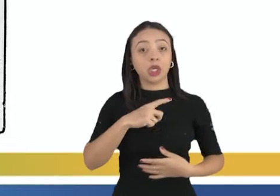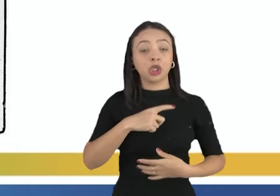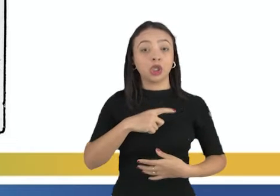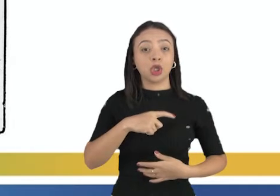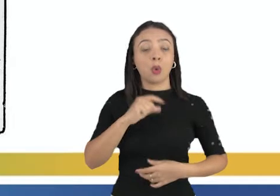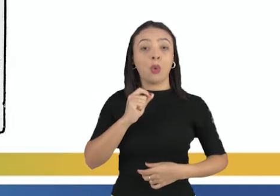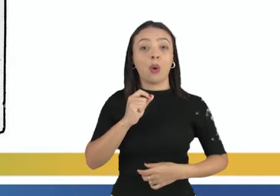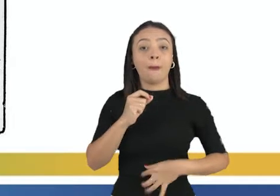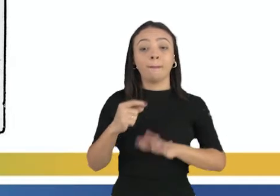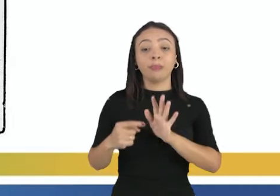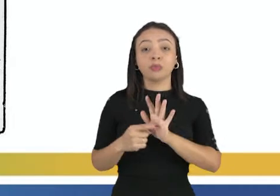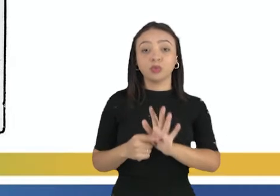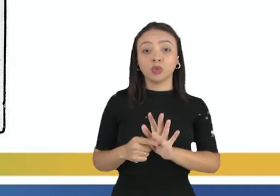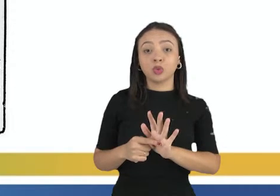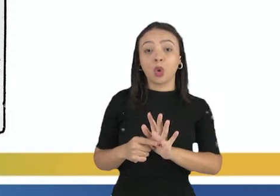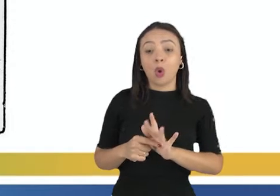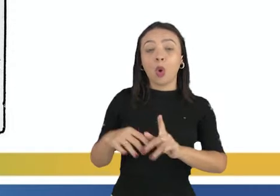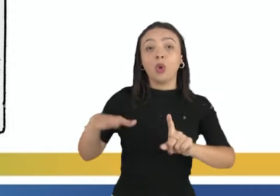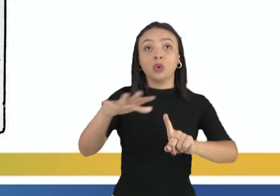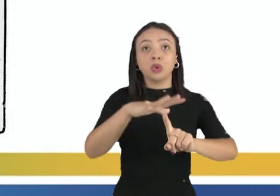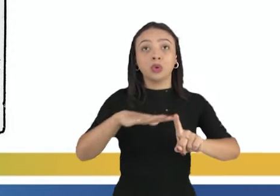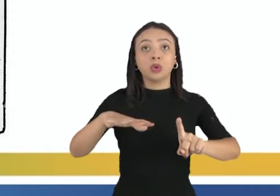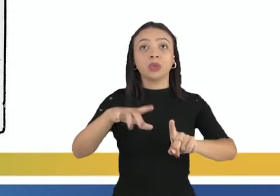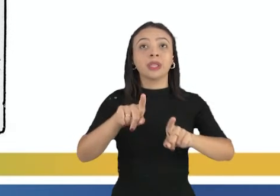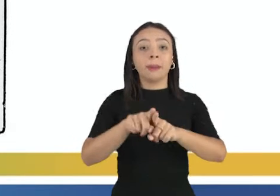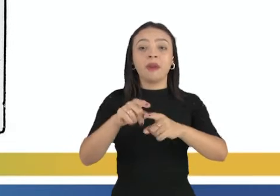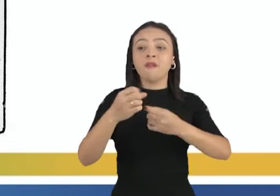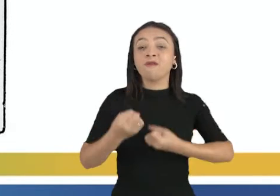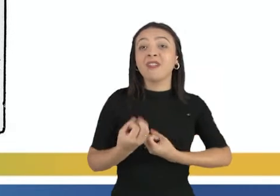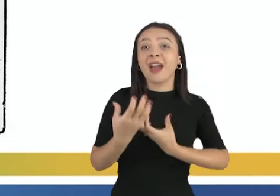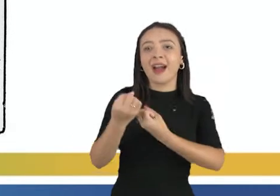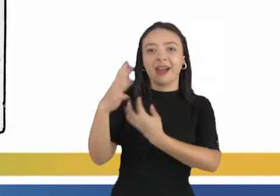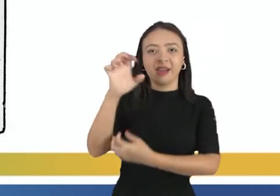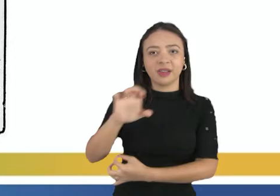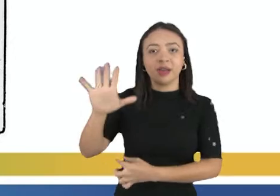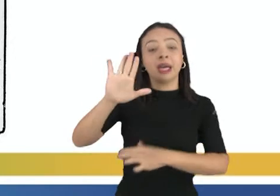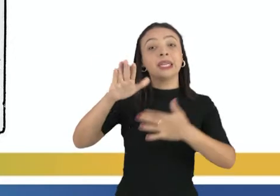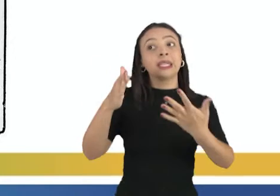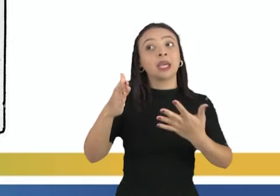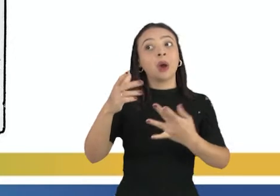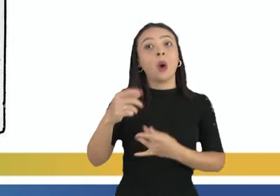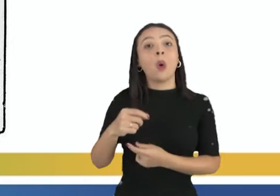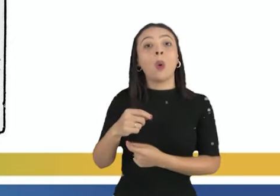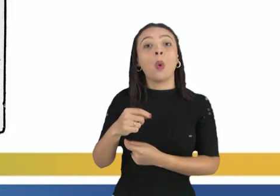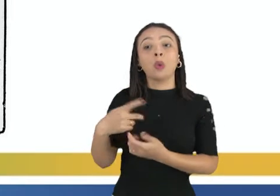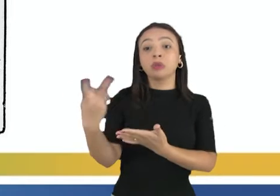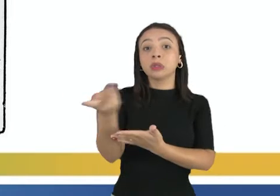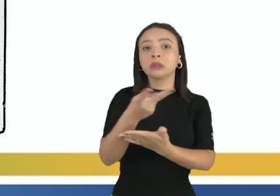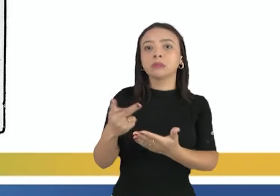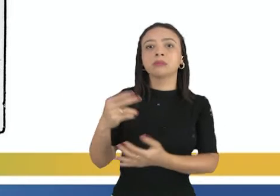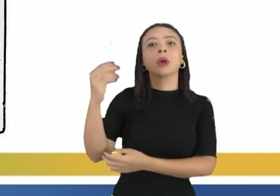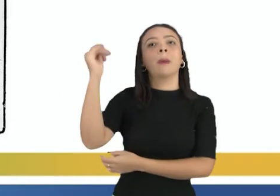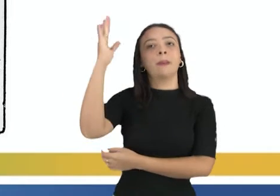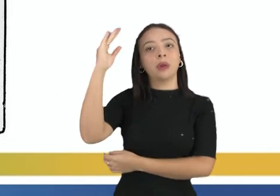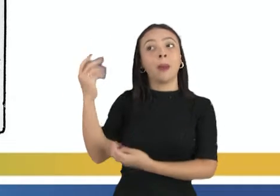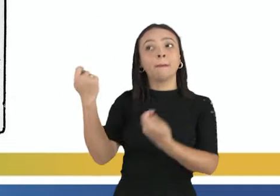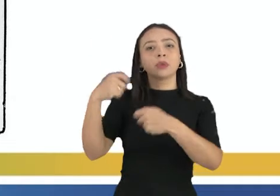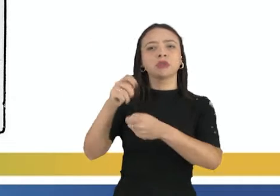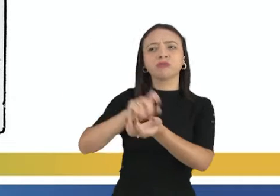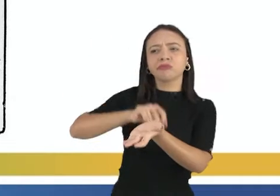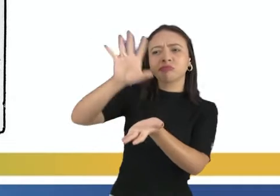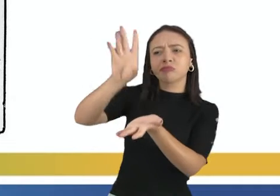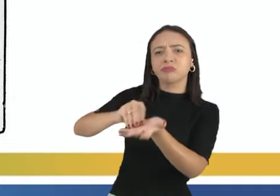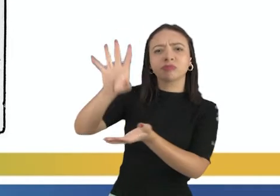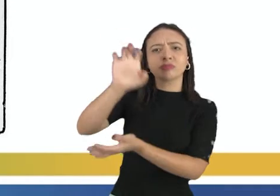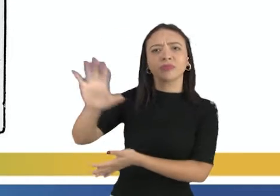que favorecia viagens e estudos na Europa, os artistas brasileiros puderam trazer os modelos artísticos